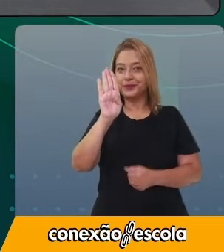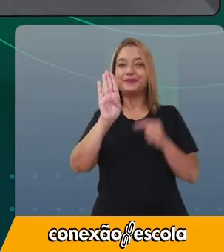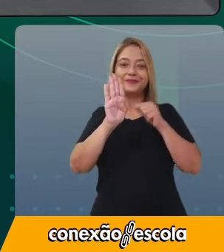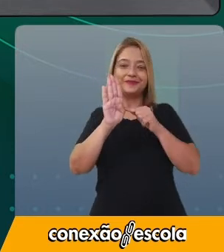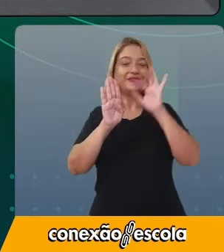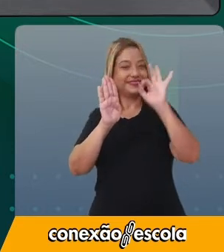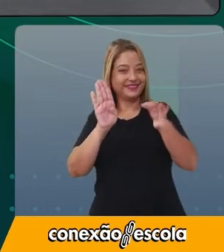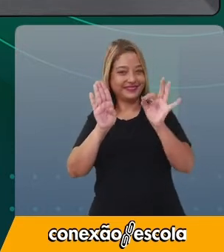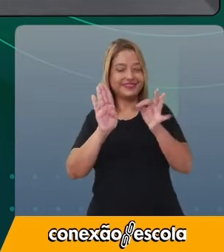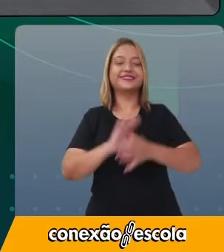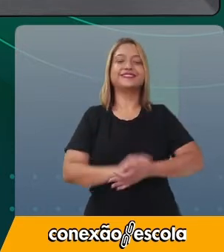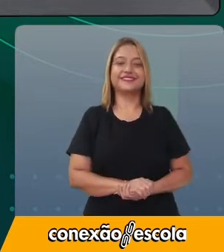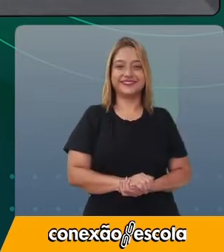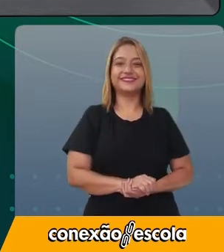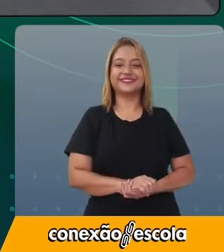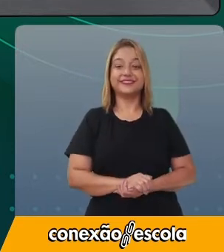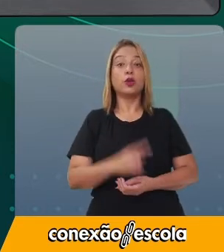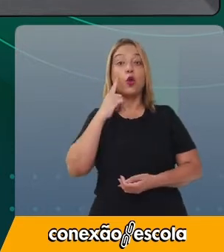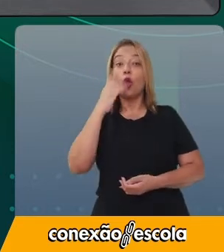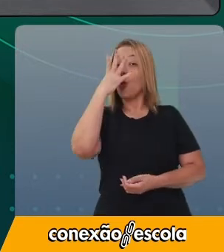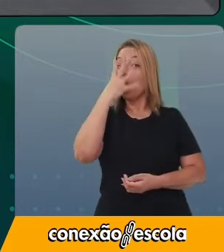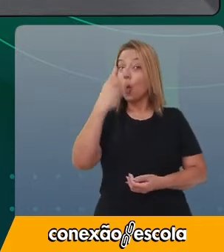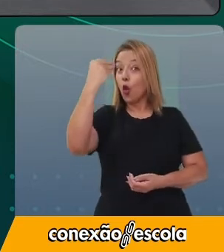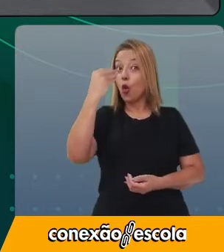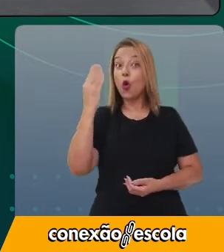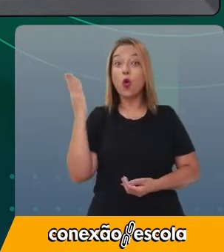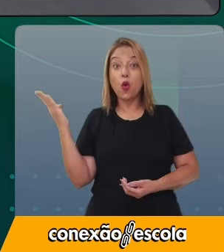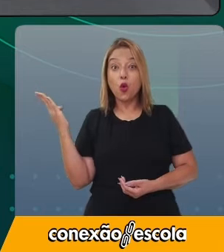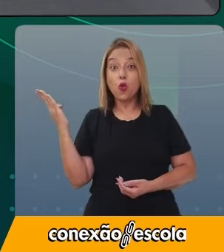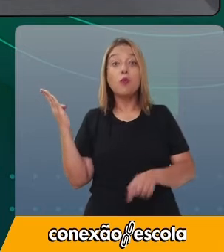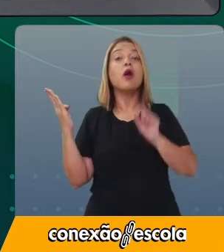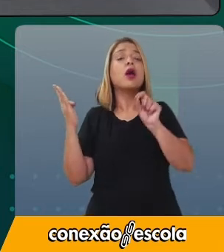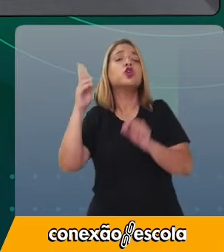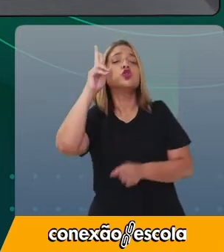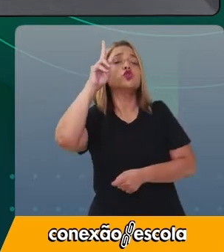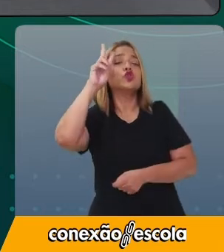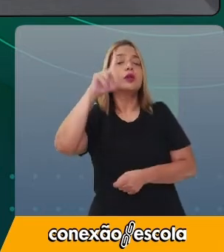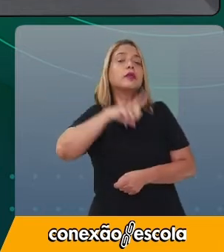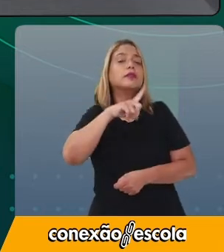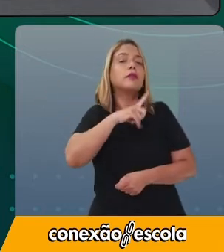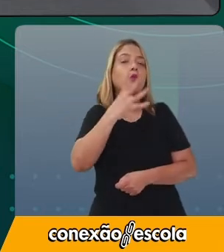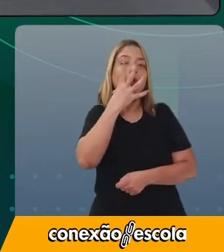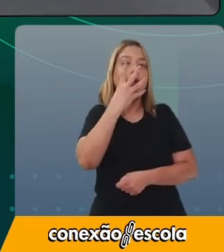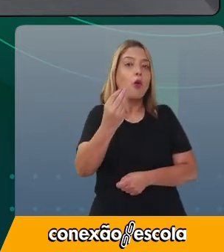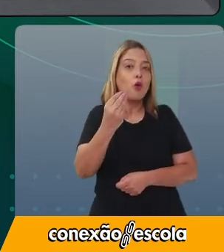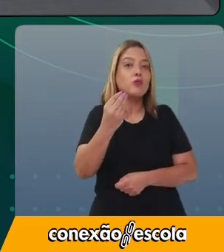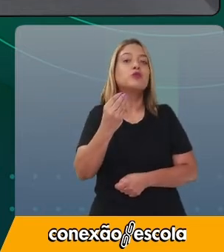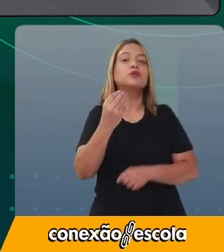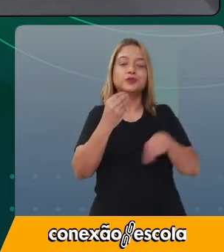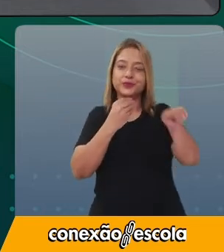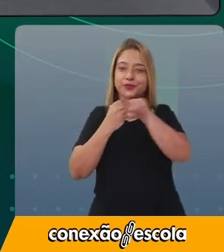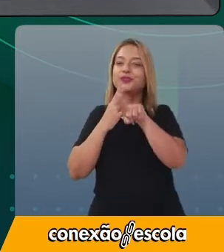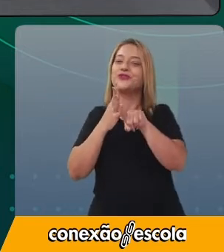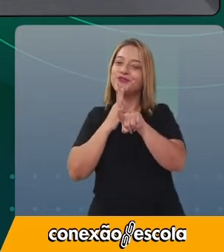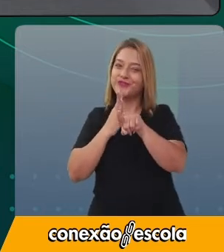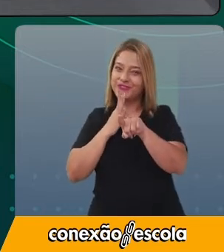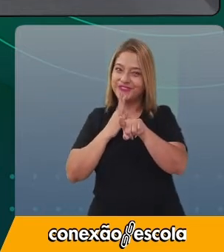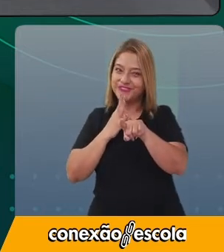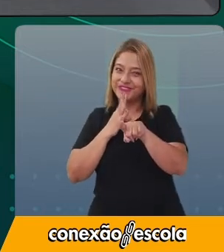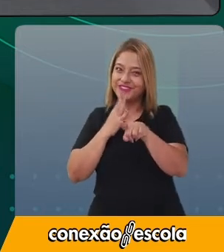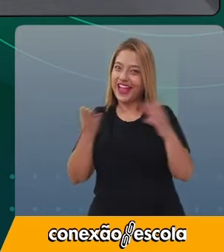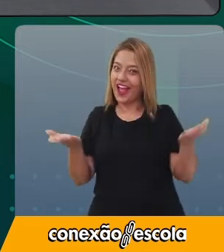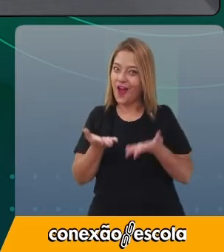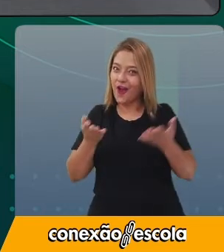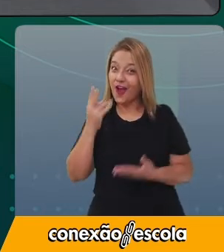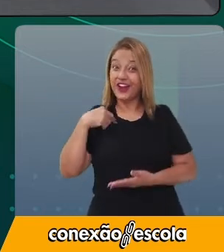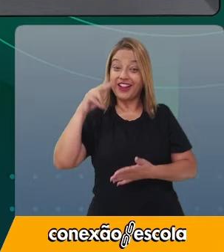B. O lobo. Qual história que tem o lobo mau? Todo mundo sabe, a gente